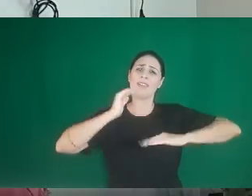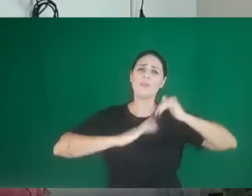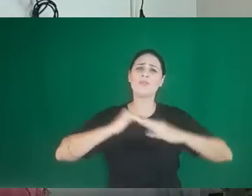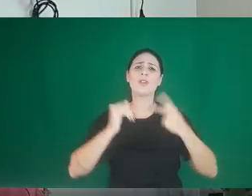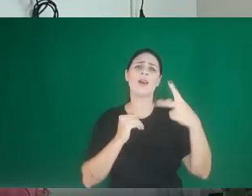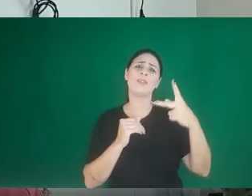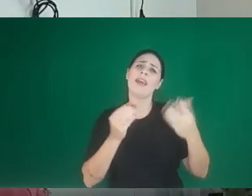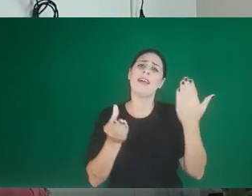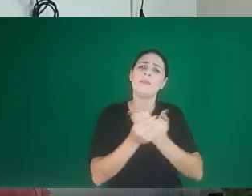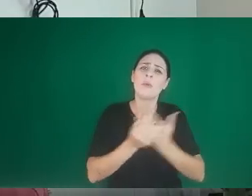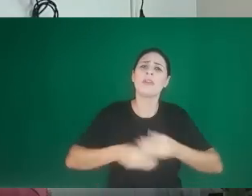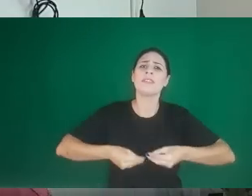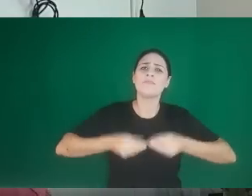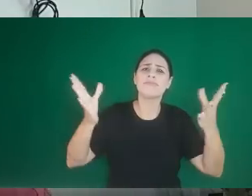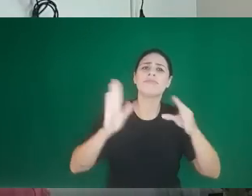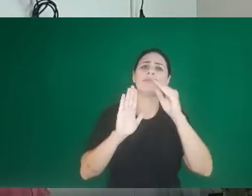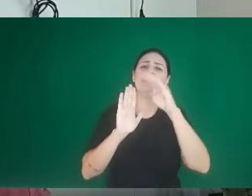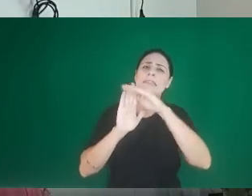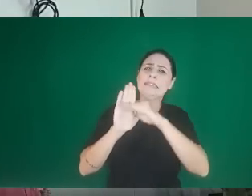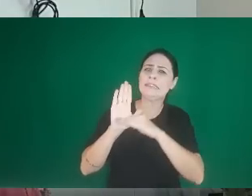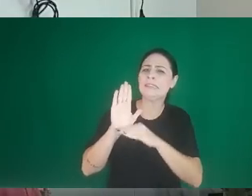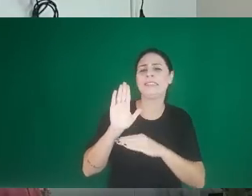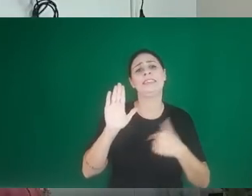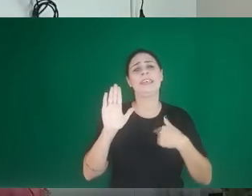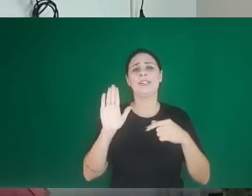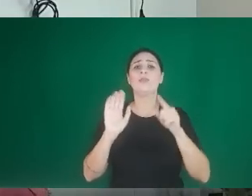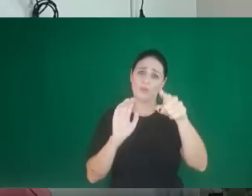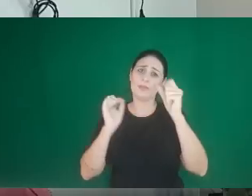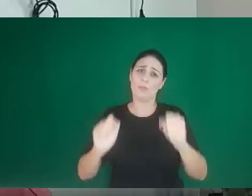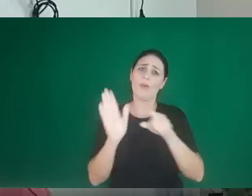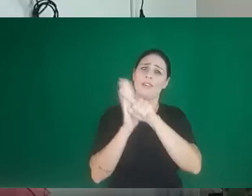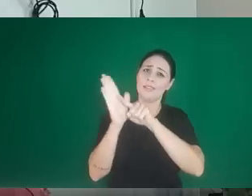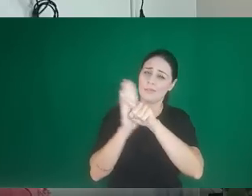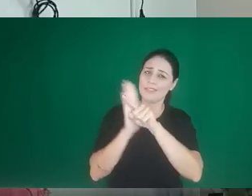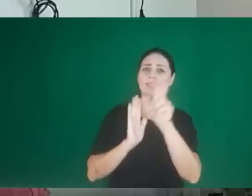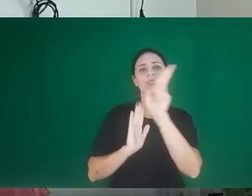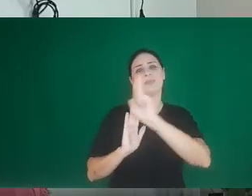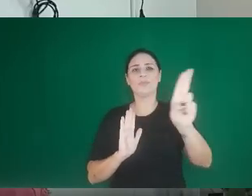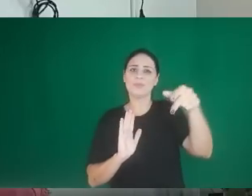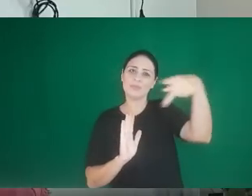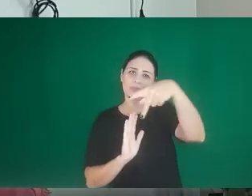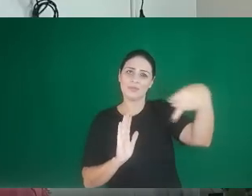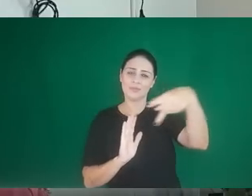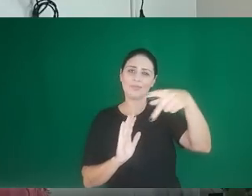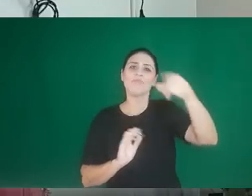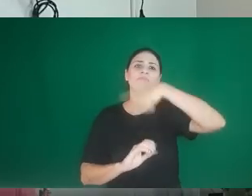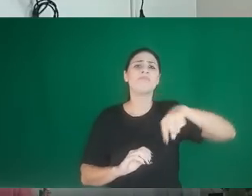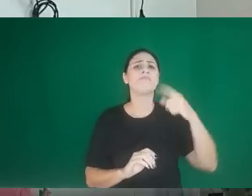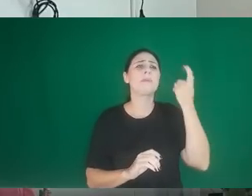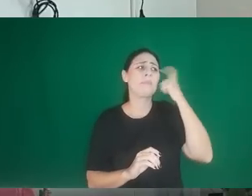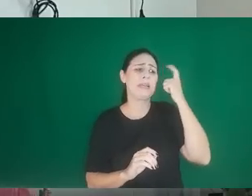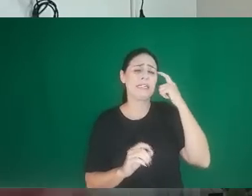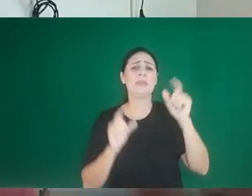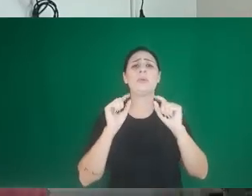tantas possibilidades de estudo que todos e todos podem estar aí buscando com o nome da professora, que a gente ficou